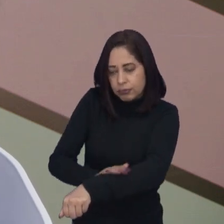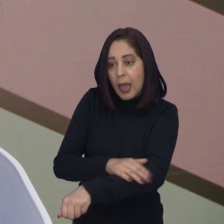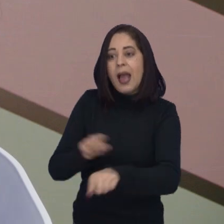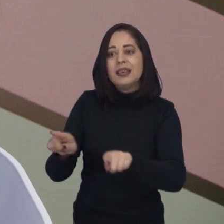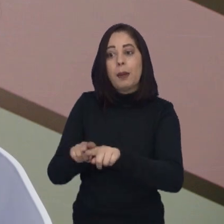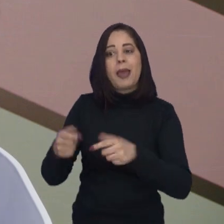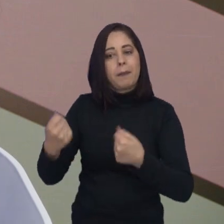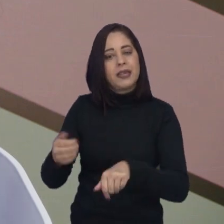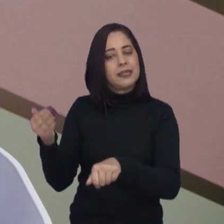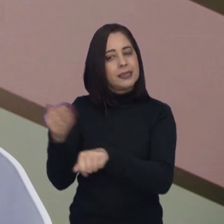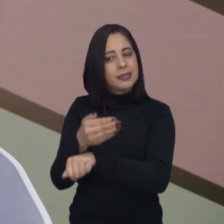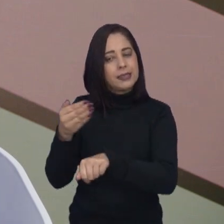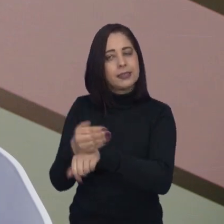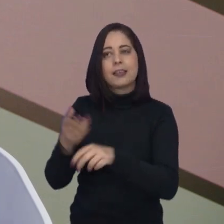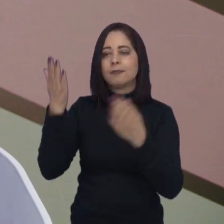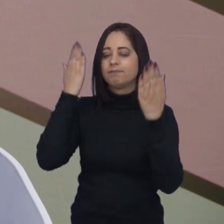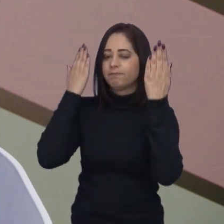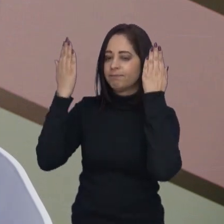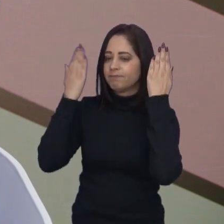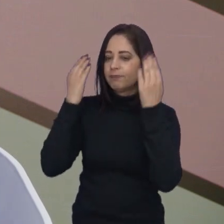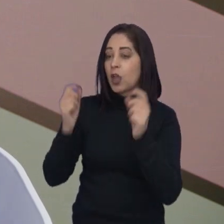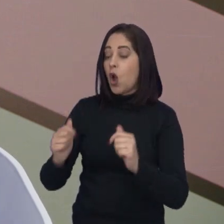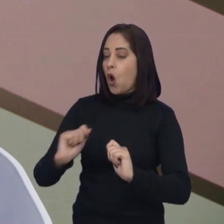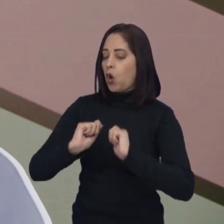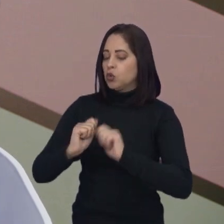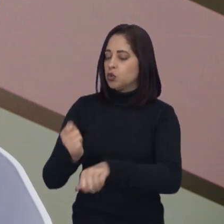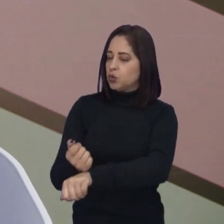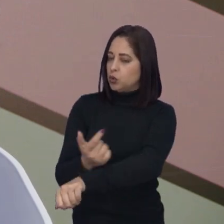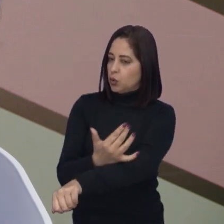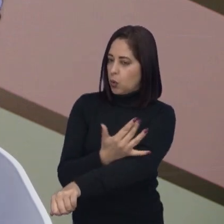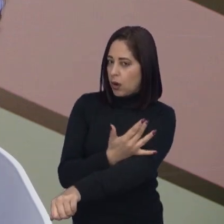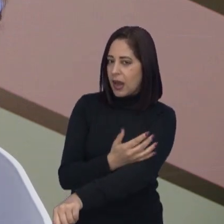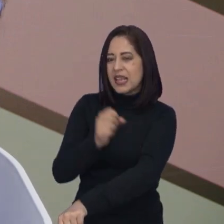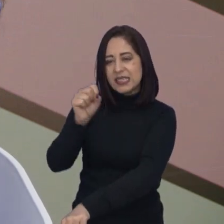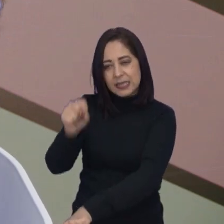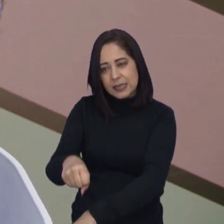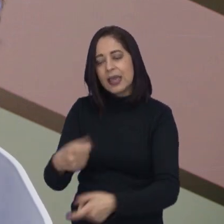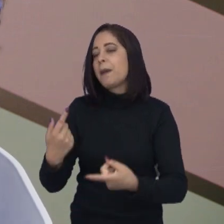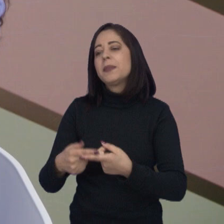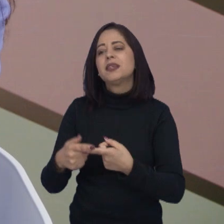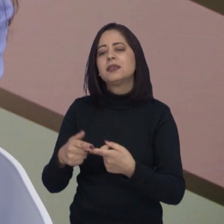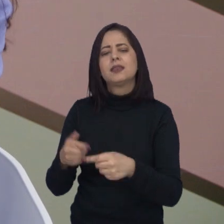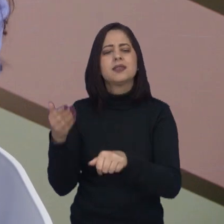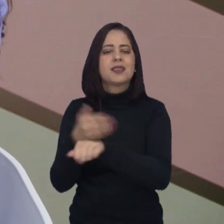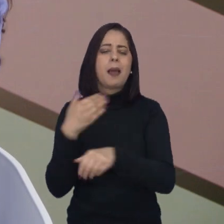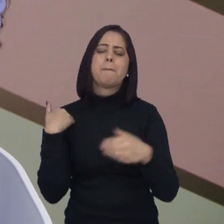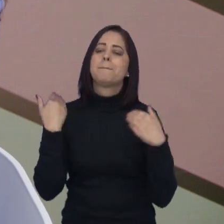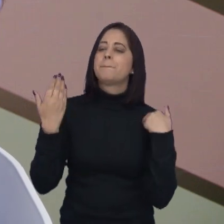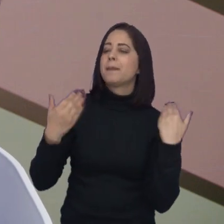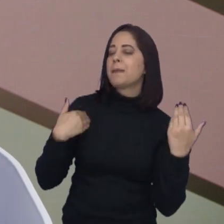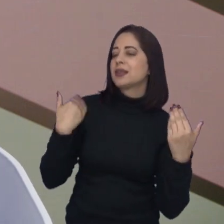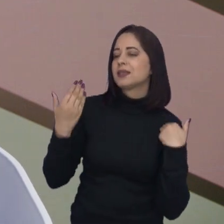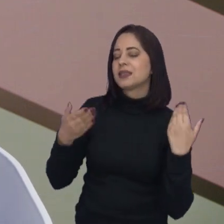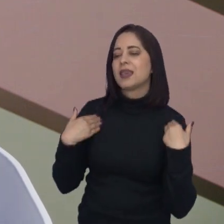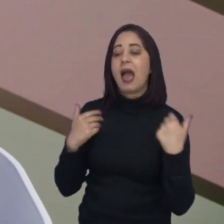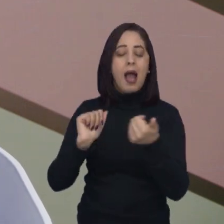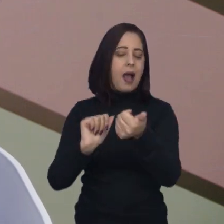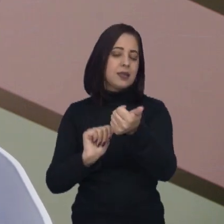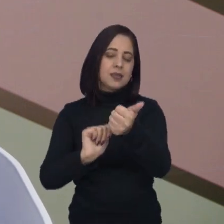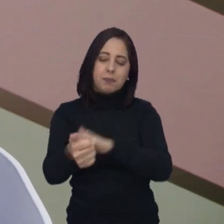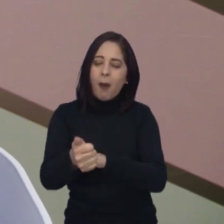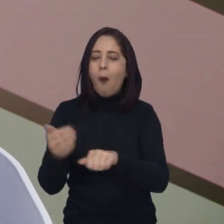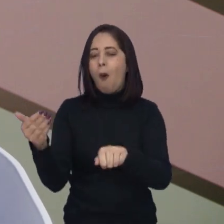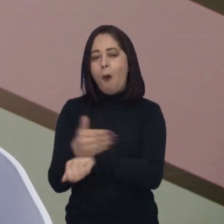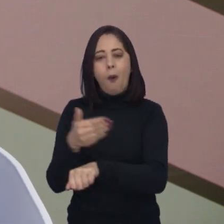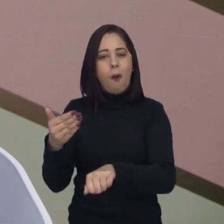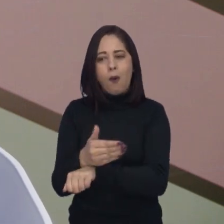tratar também o estado emocional. Sim. Tem que fazer algo que gosta, tem que tirar um tempo para fazer um esporte, tem